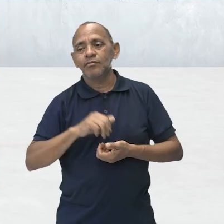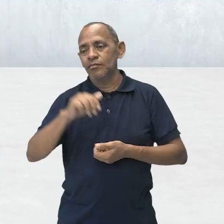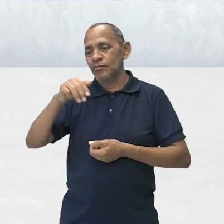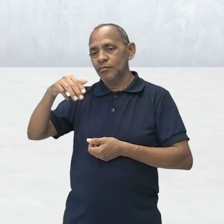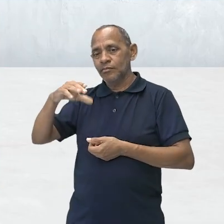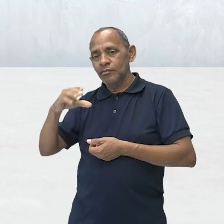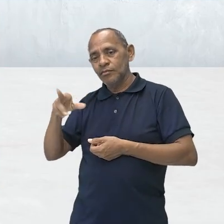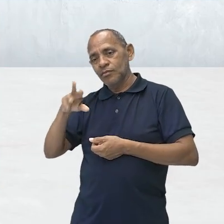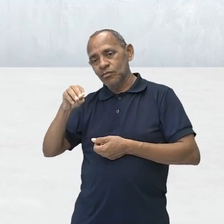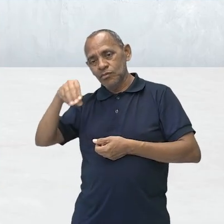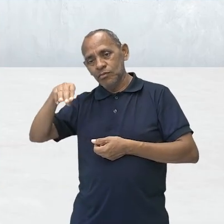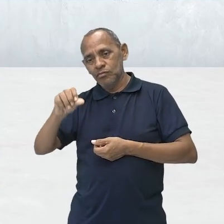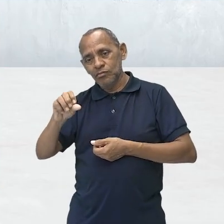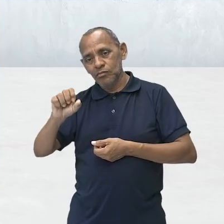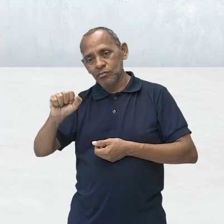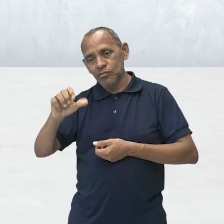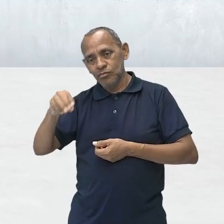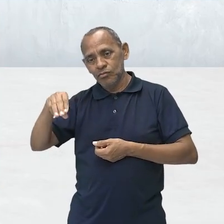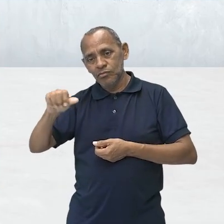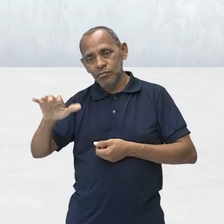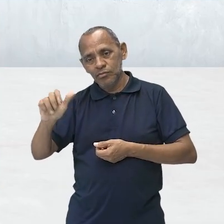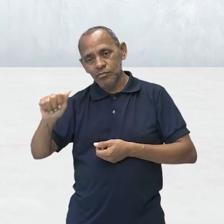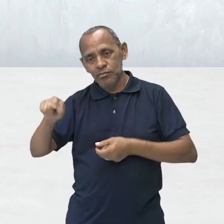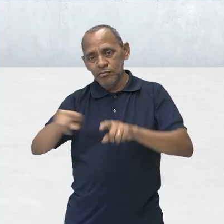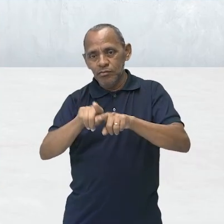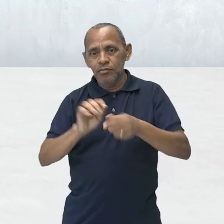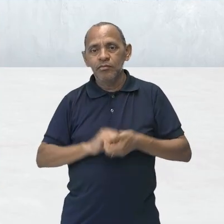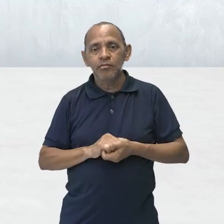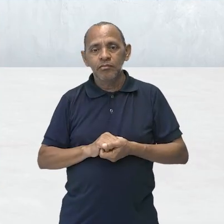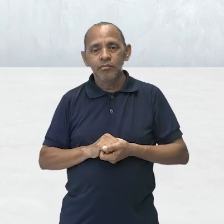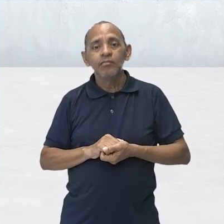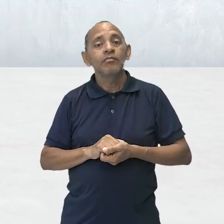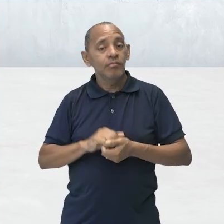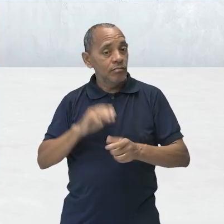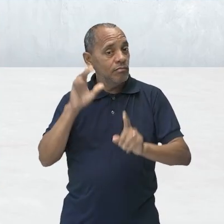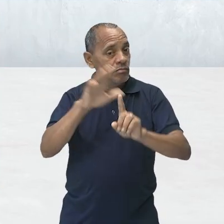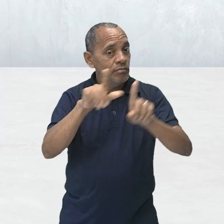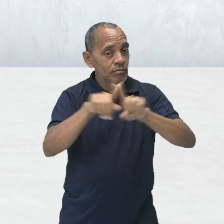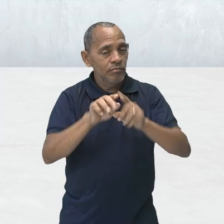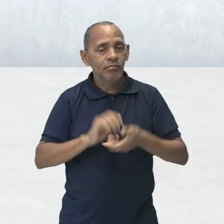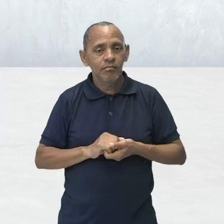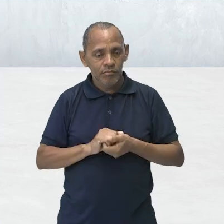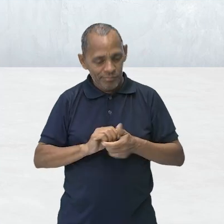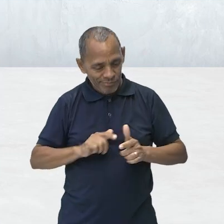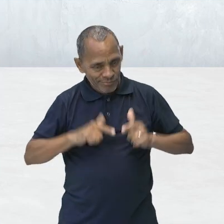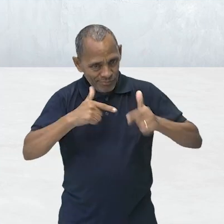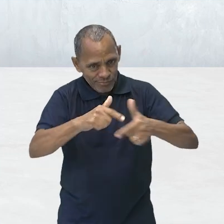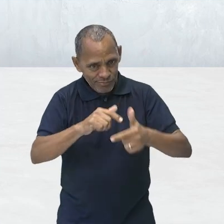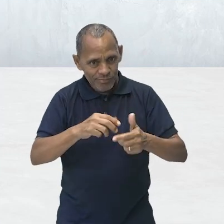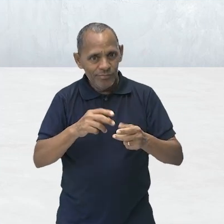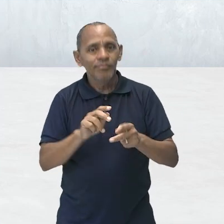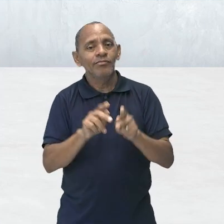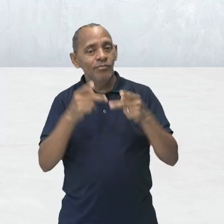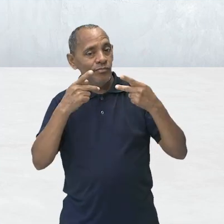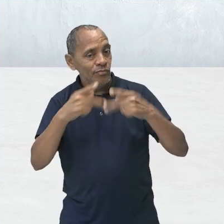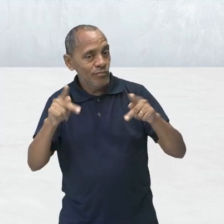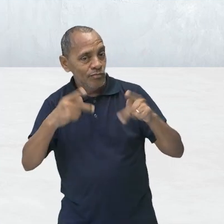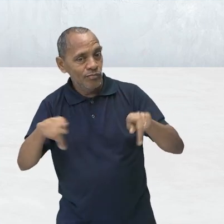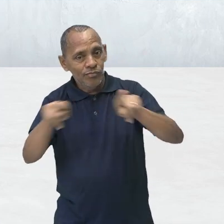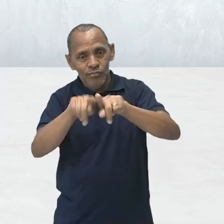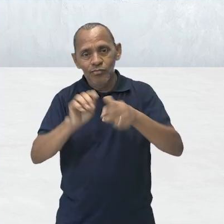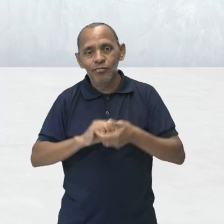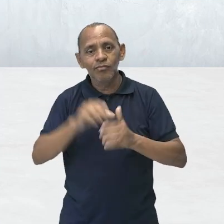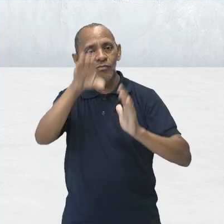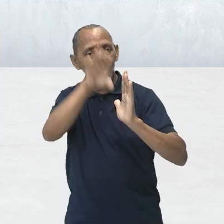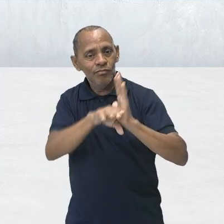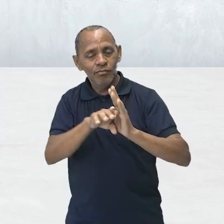na sequência de nucleotídeos de um gene, podendo afetar a função de uma proteína, que é a informação funcional codificada pelo